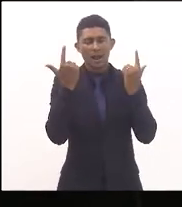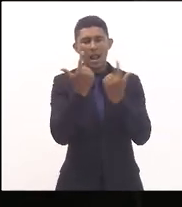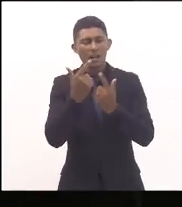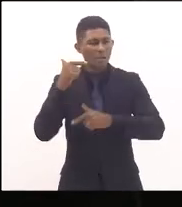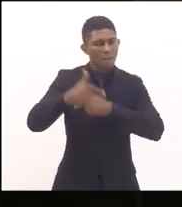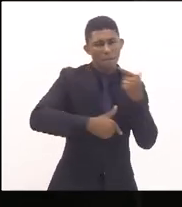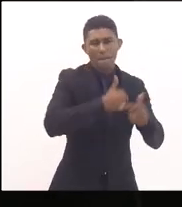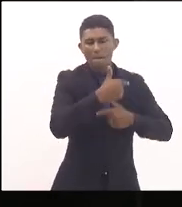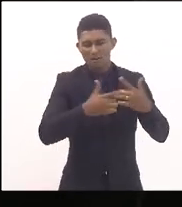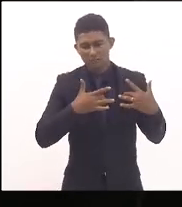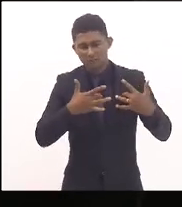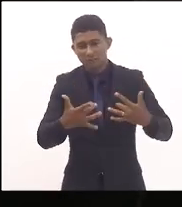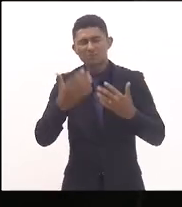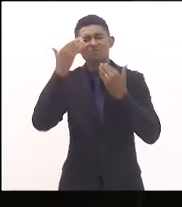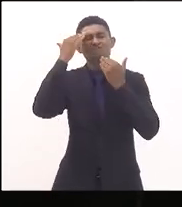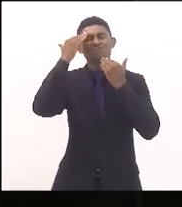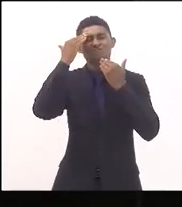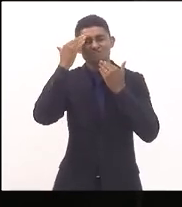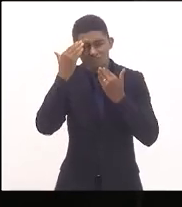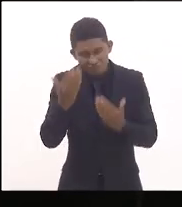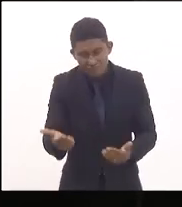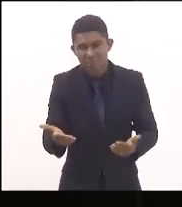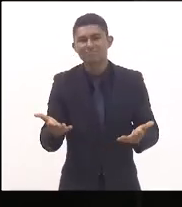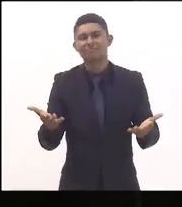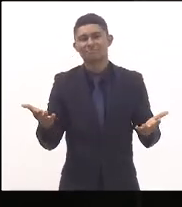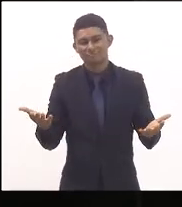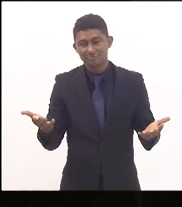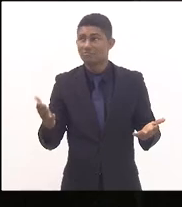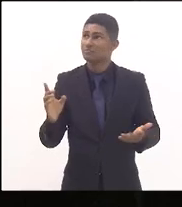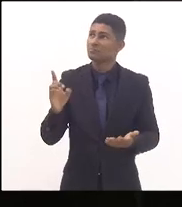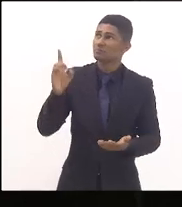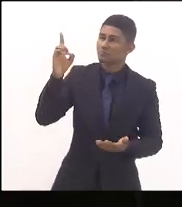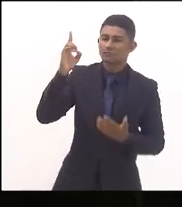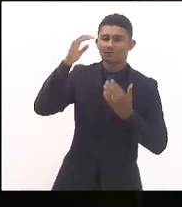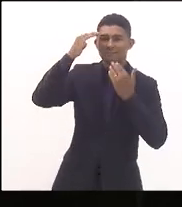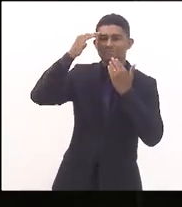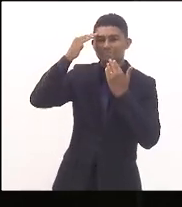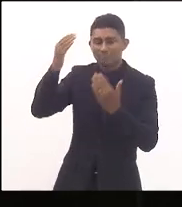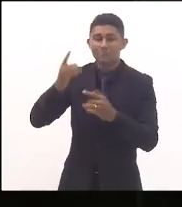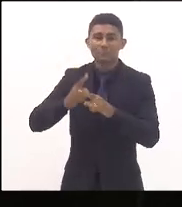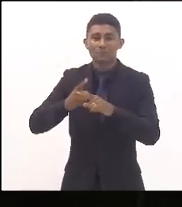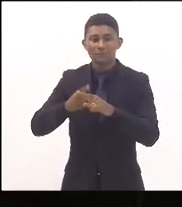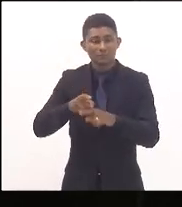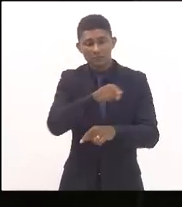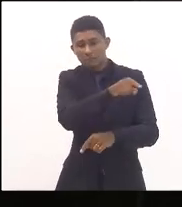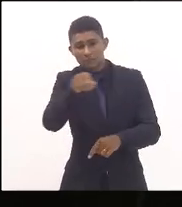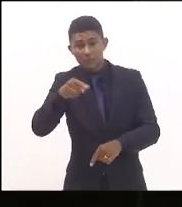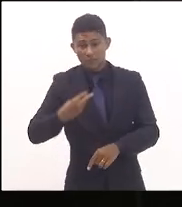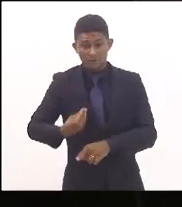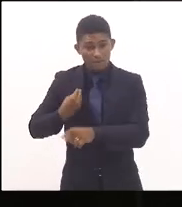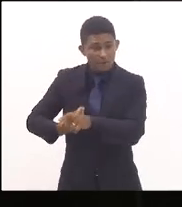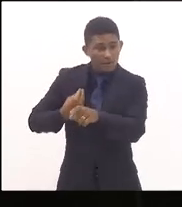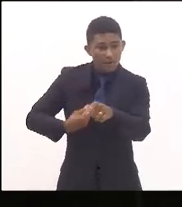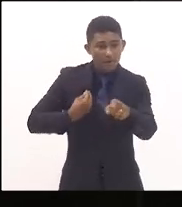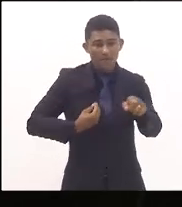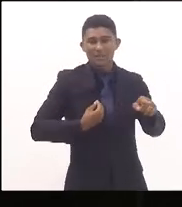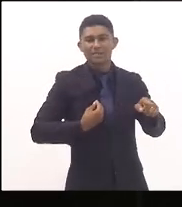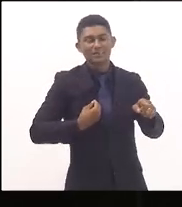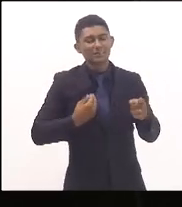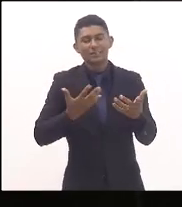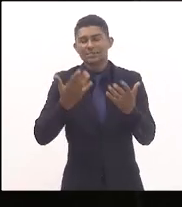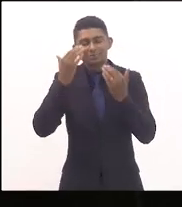Parlamento Eu agradeço muito imensamente a Deus pela vida de vocês aqui não tenho